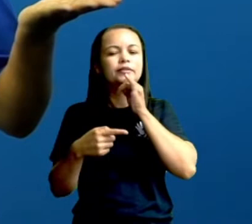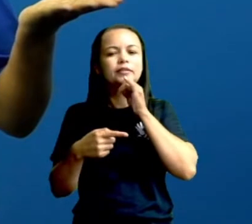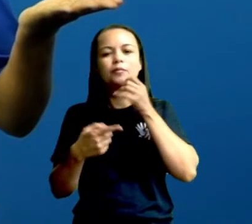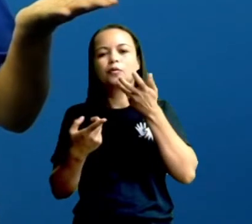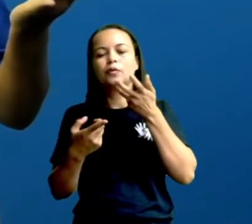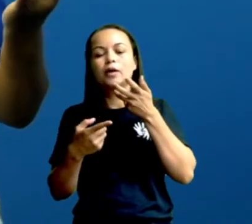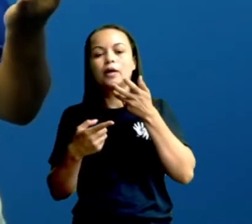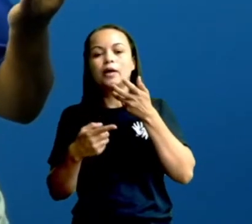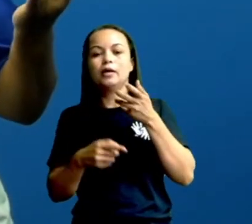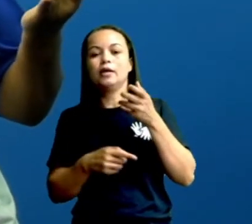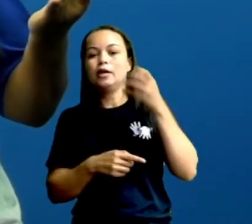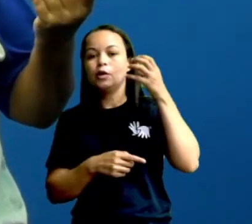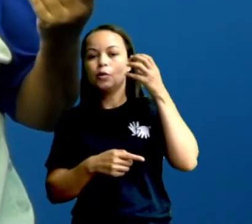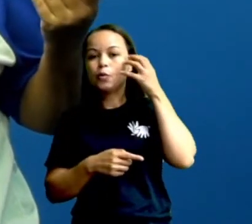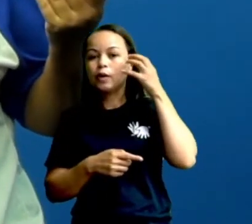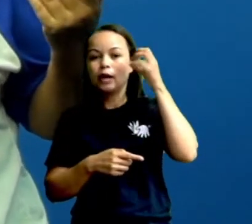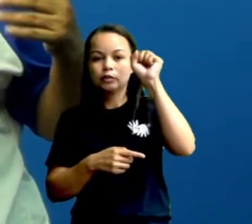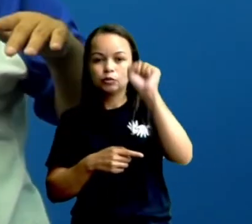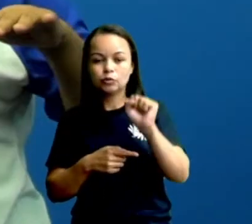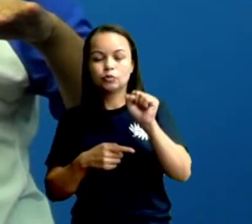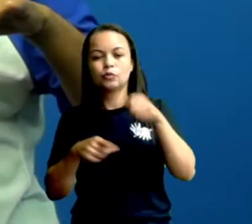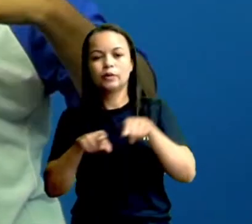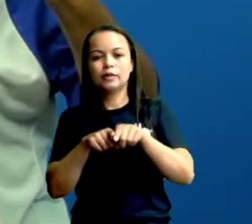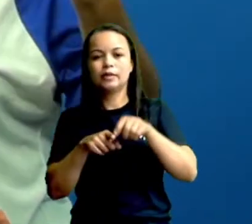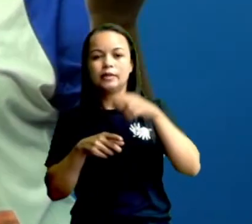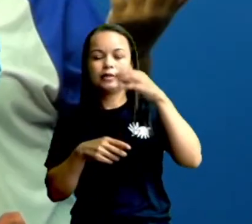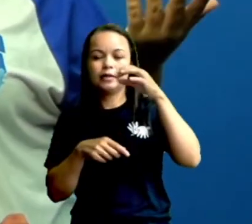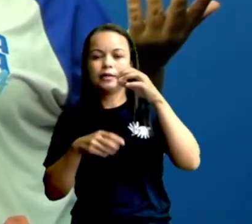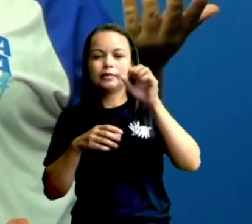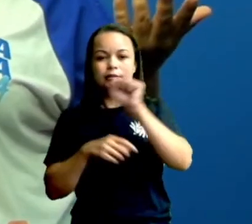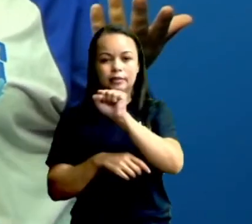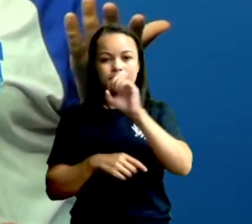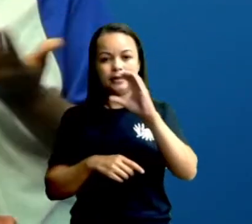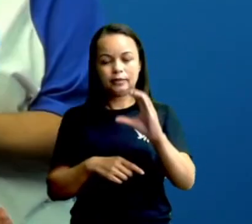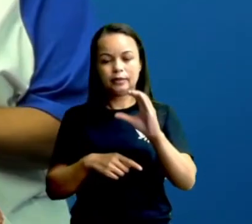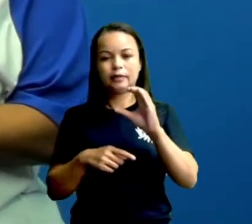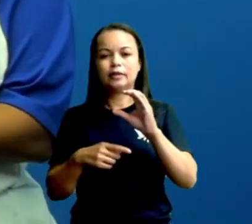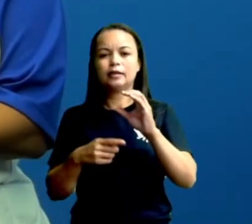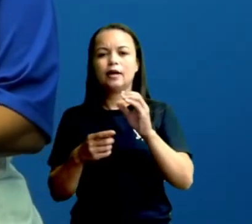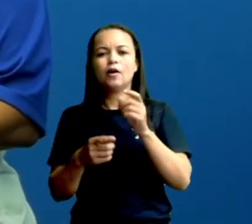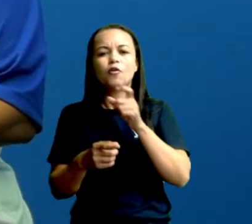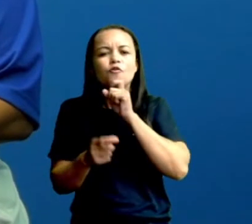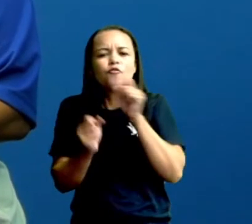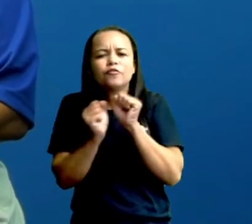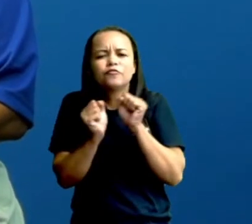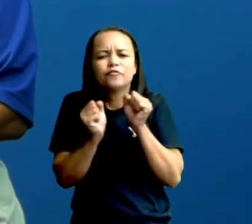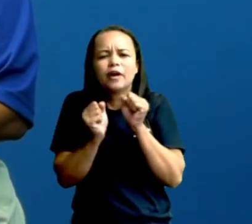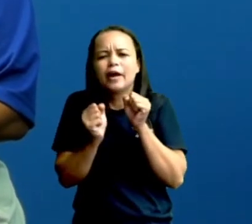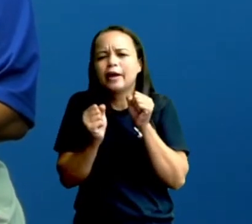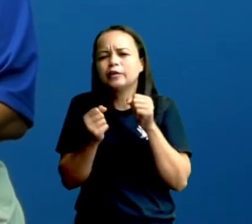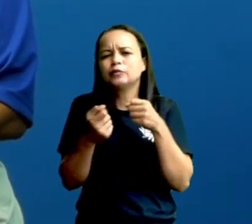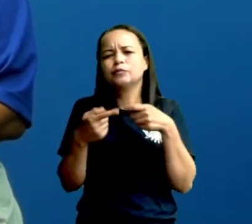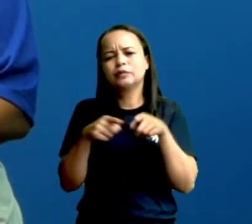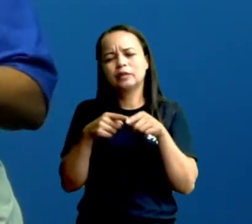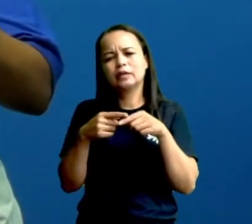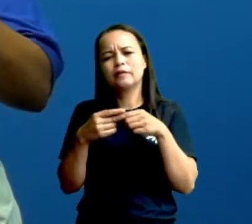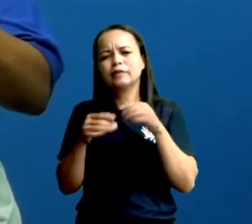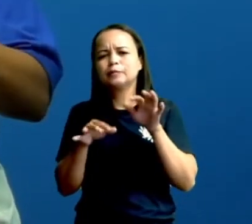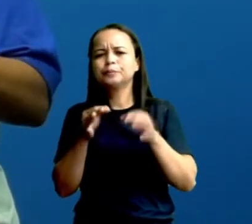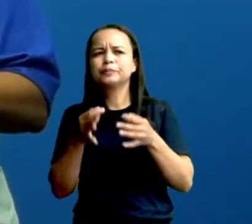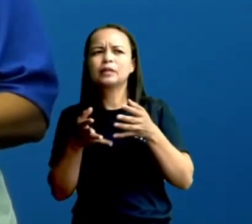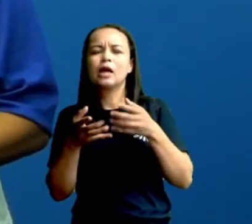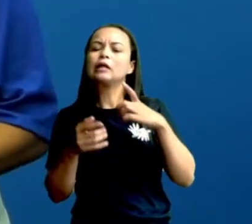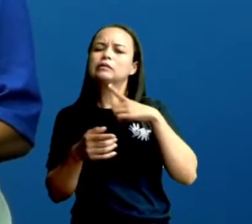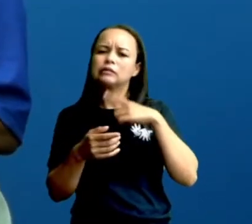Santa Catarina, o verão e o inverno, na verdade, as estações, meio que acontece definidamente. Lá